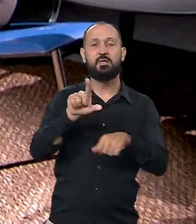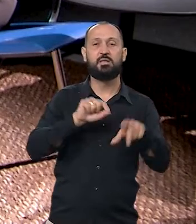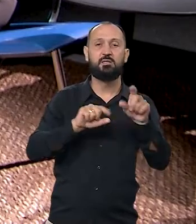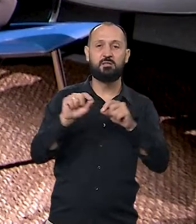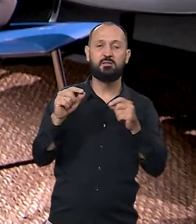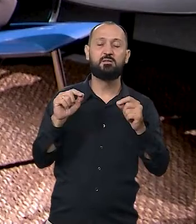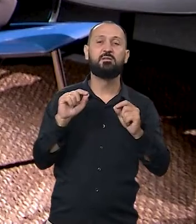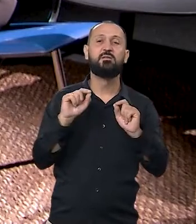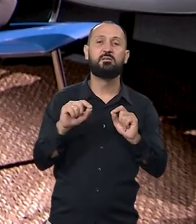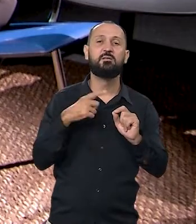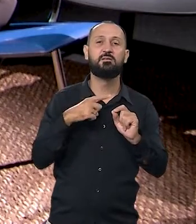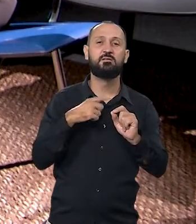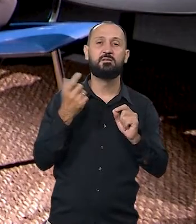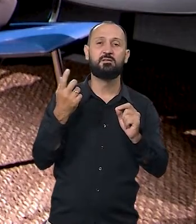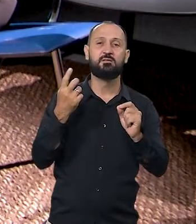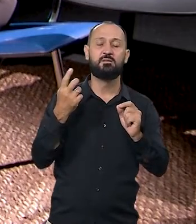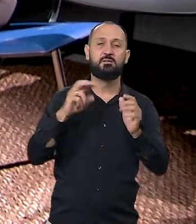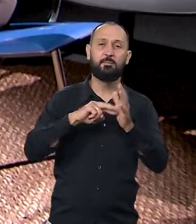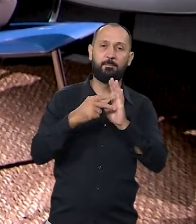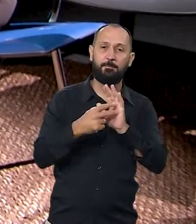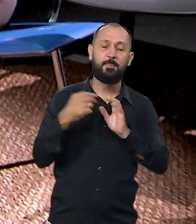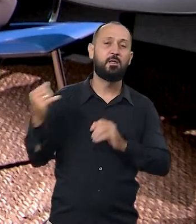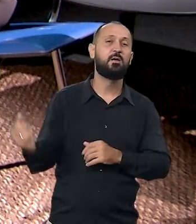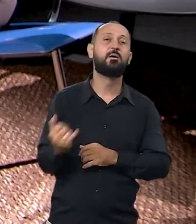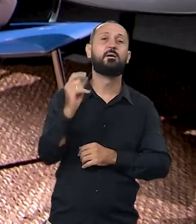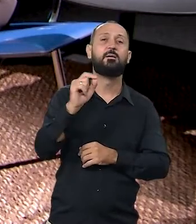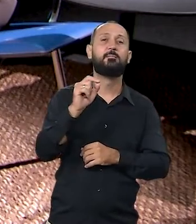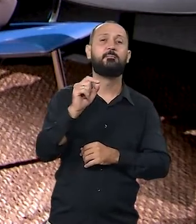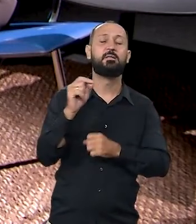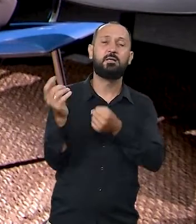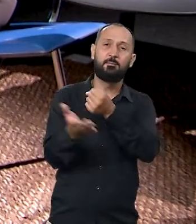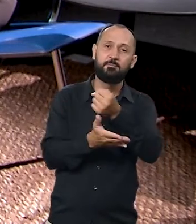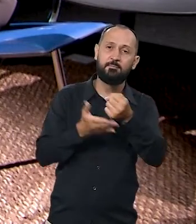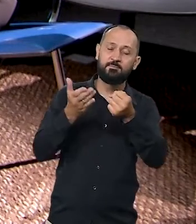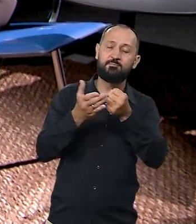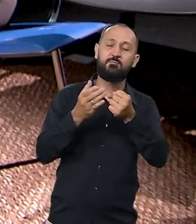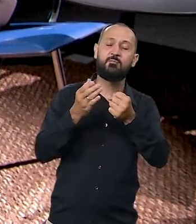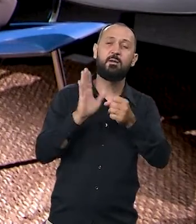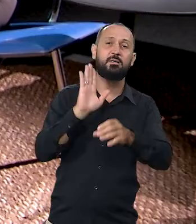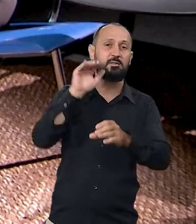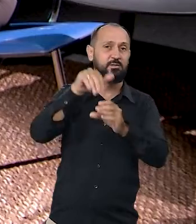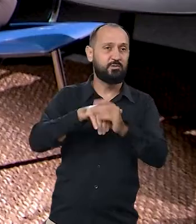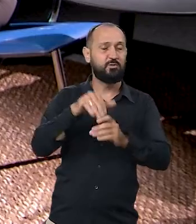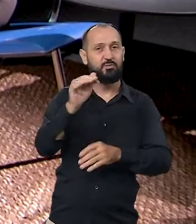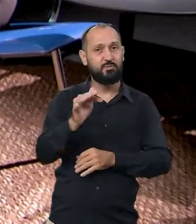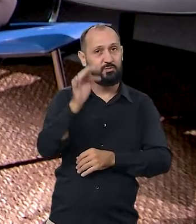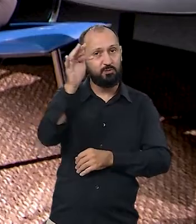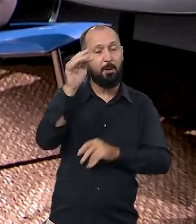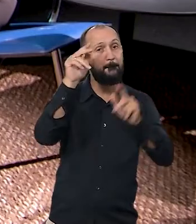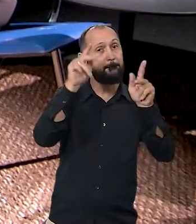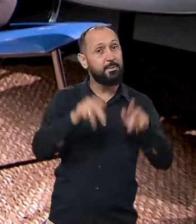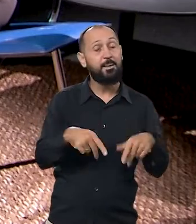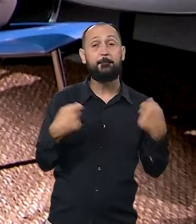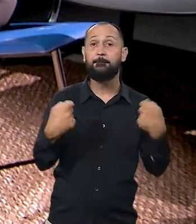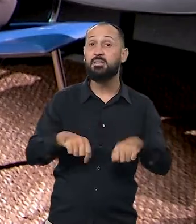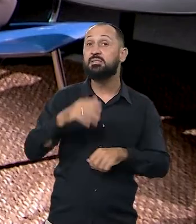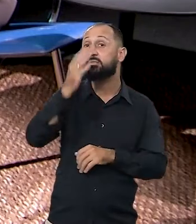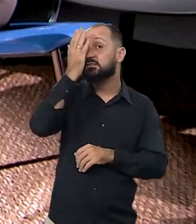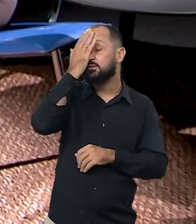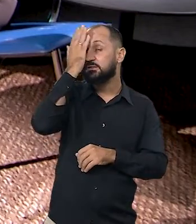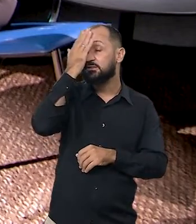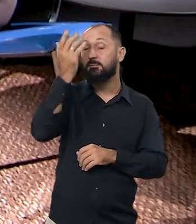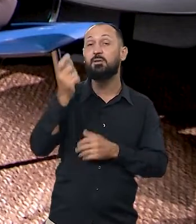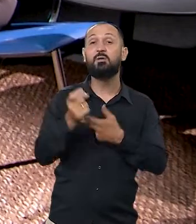necessária de fazer essa escolha e que isso seja um paradigma importante para alicerçar as futuras eleições. A população ela precisa